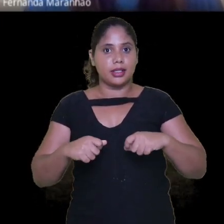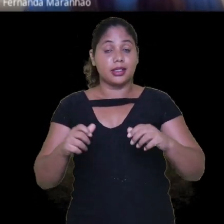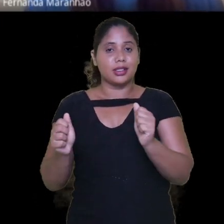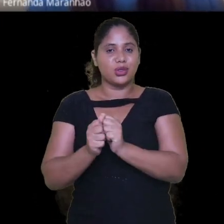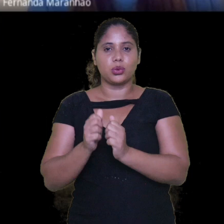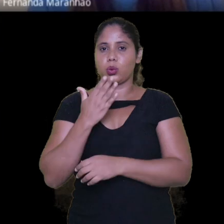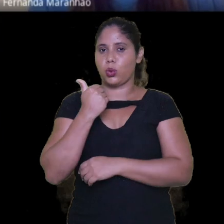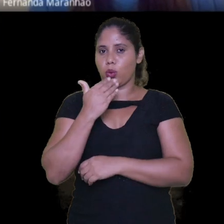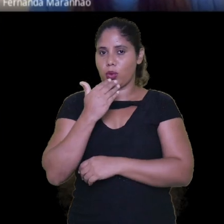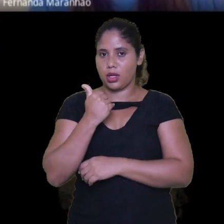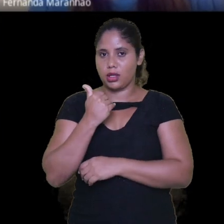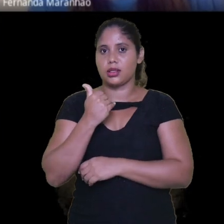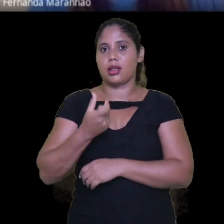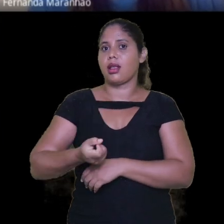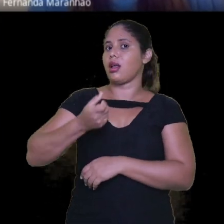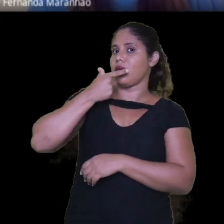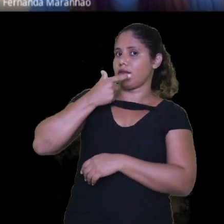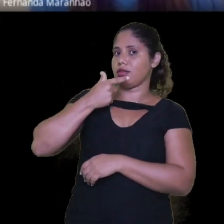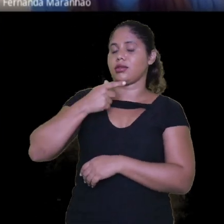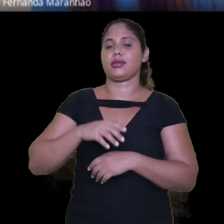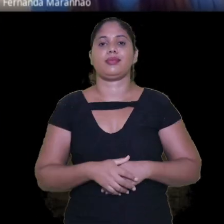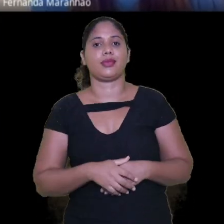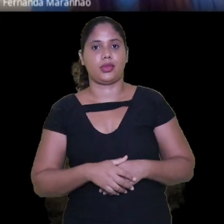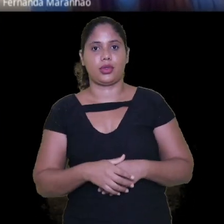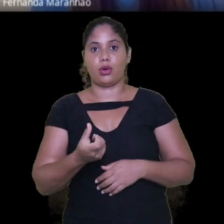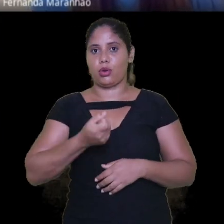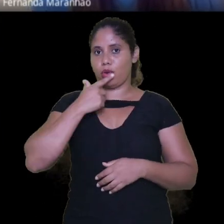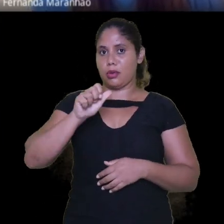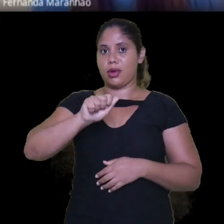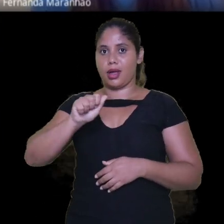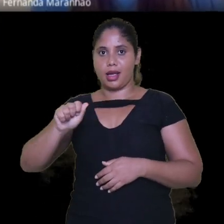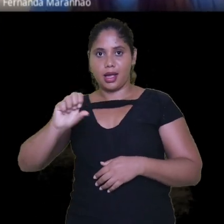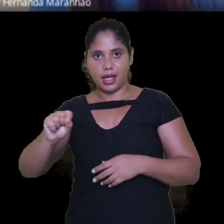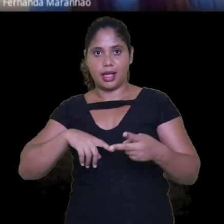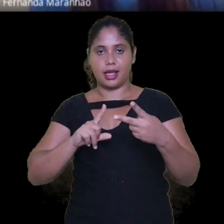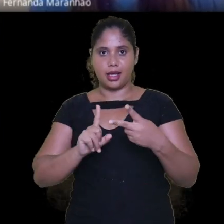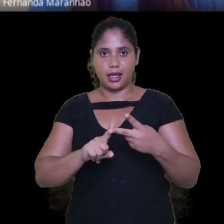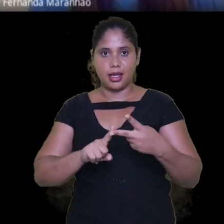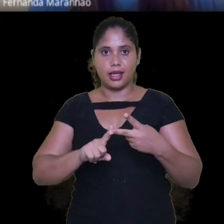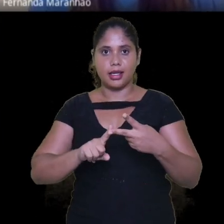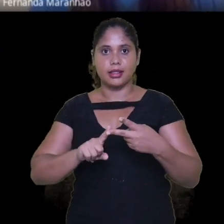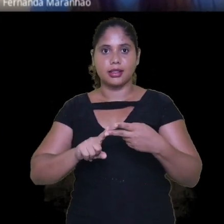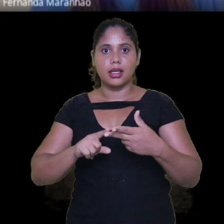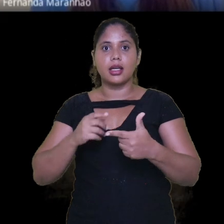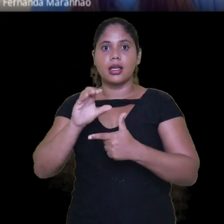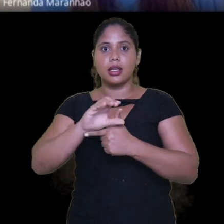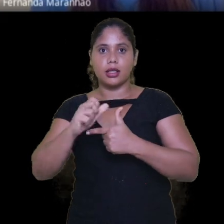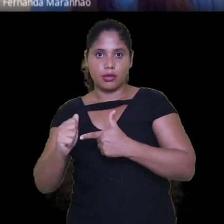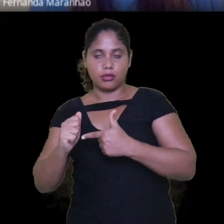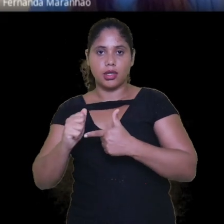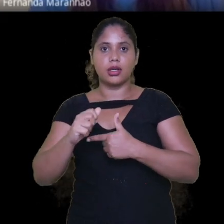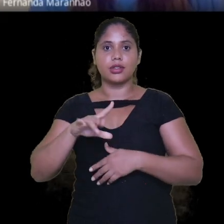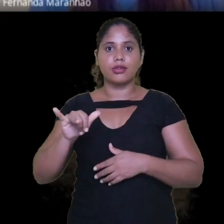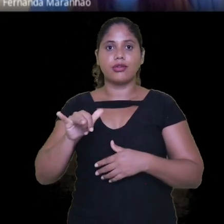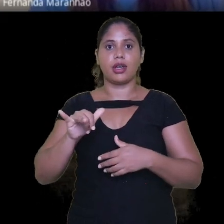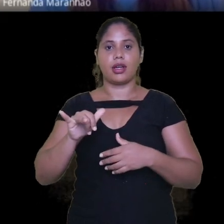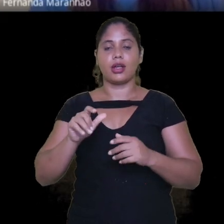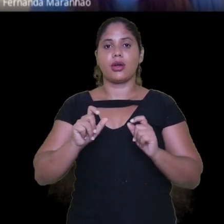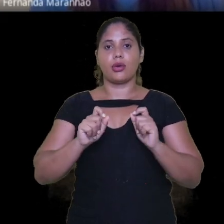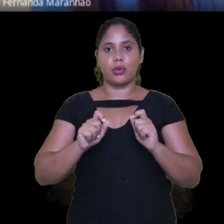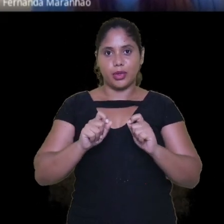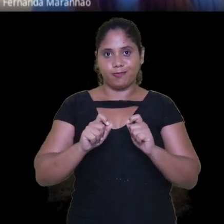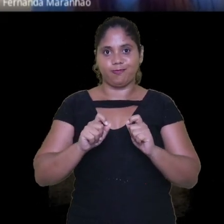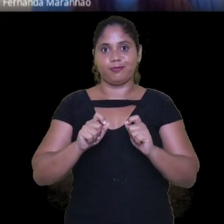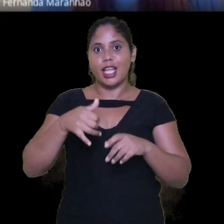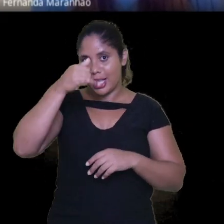slide entra nas síndromes hipertensivas e fala mais uma vez, para resumir, que as síndromes hipertensivas acontecem